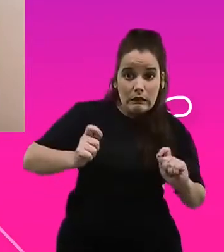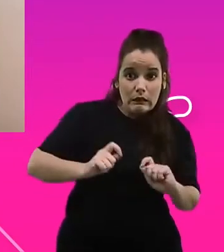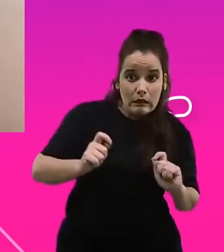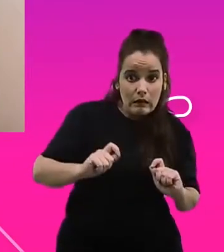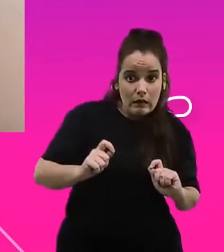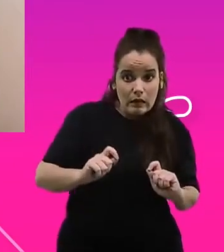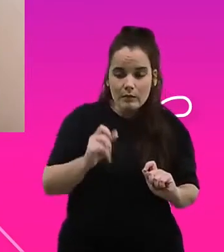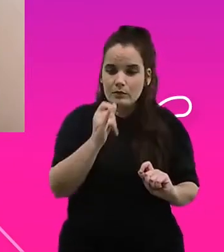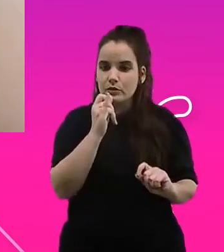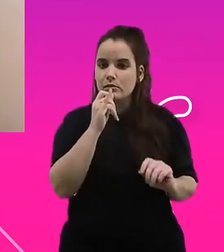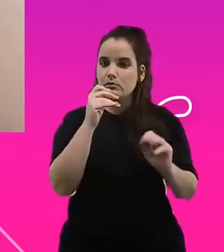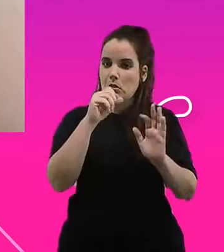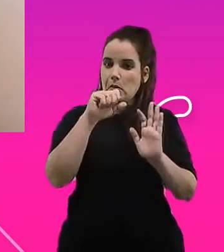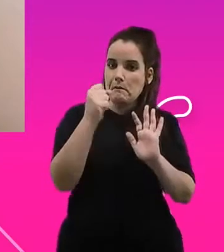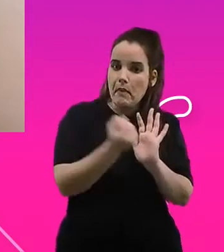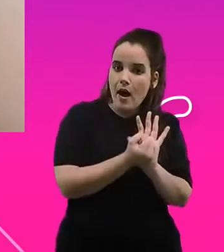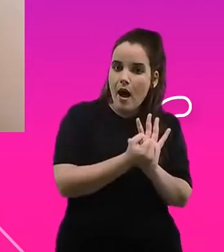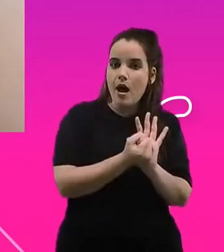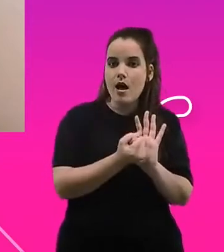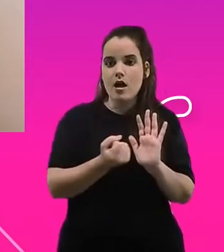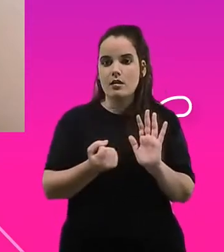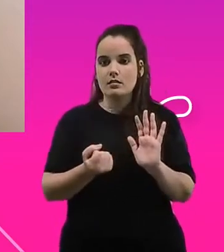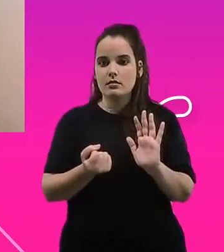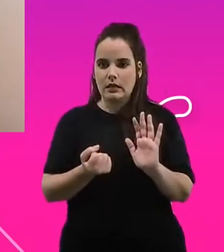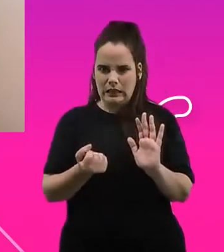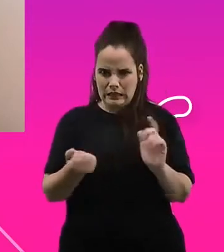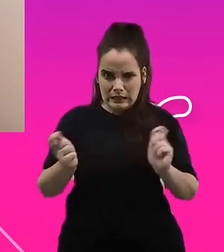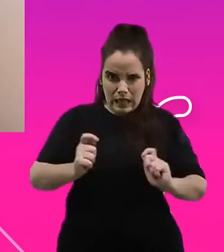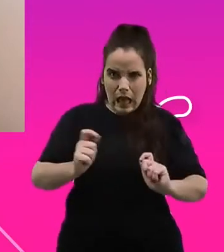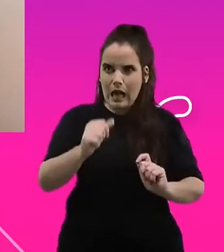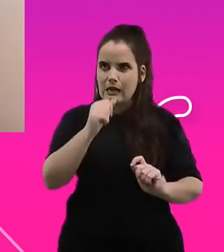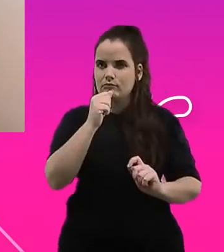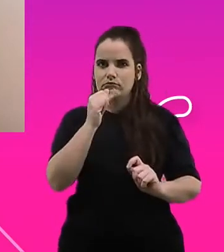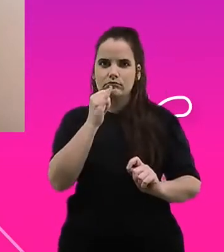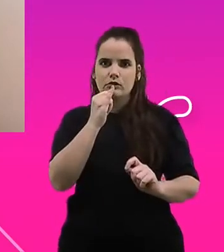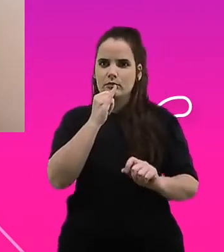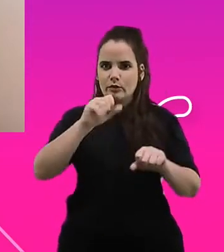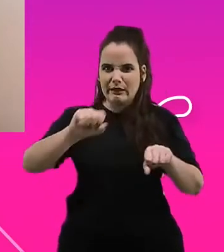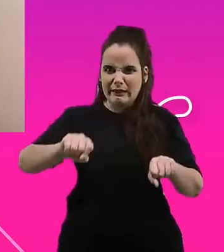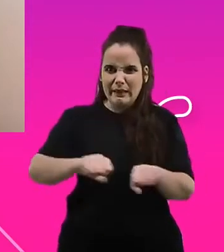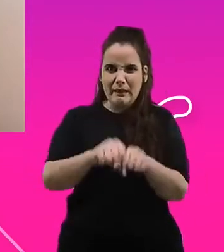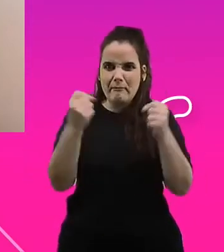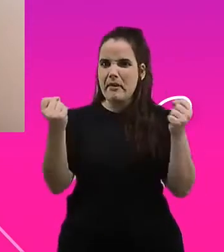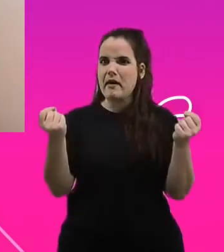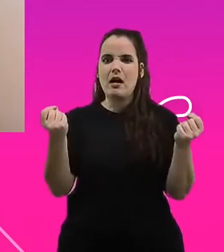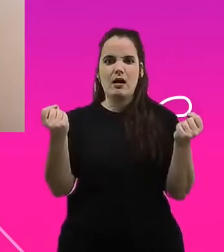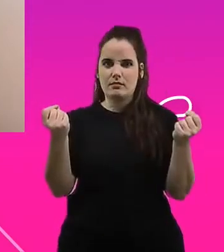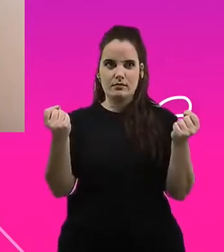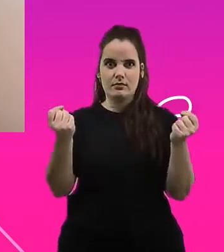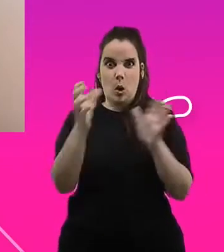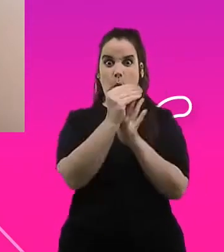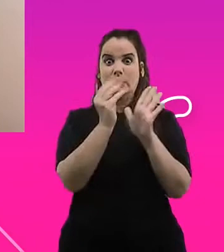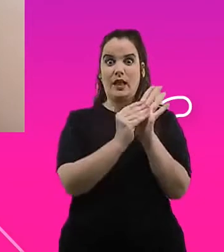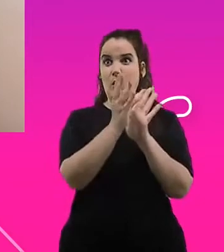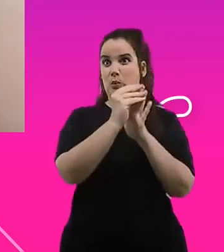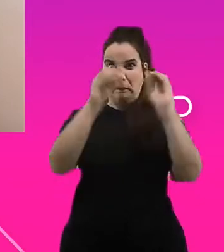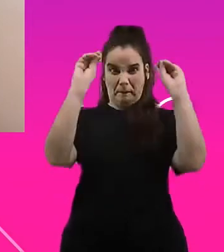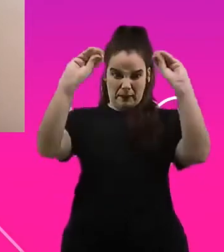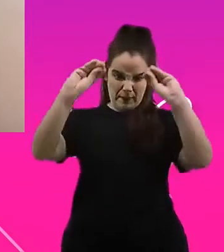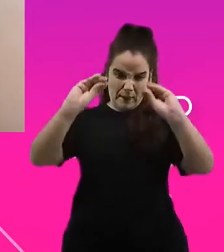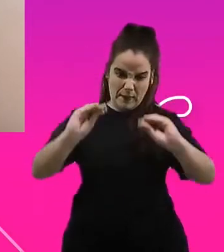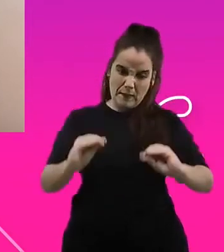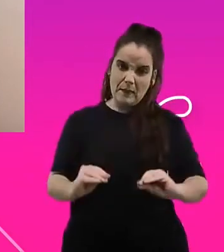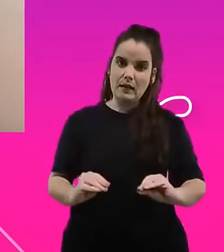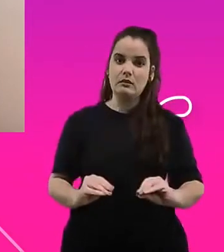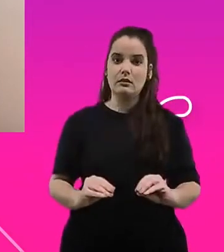né, tipo, é possível quebrar um pouco esse padrão do excesso de conteúdo para gerar resultado e como que você vem fazendo isso com as marcas que